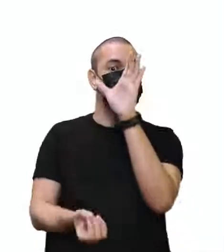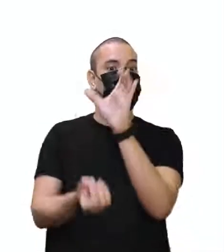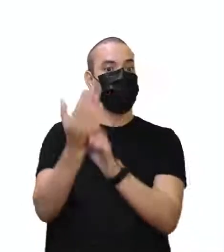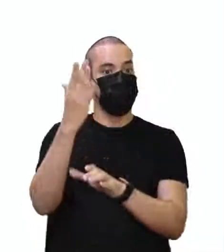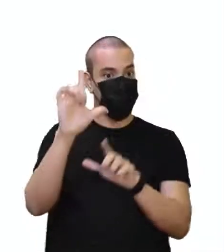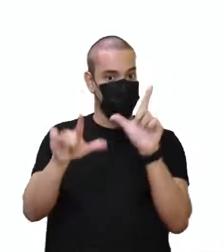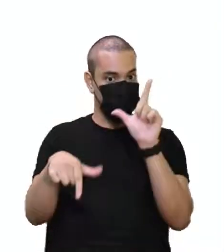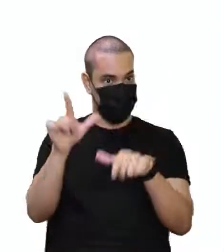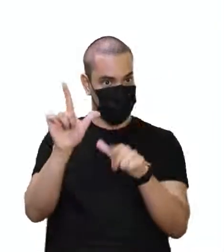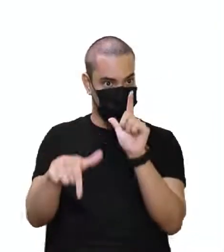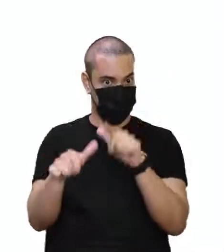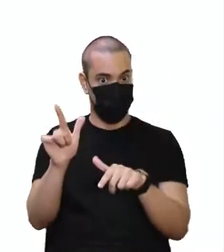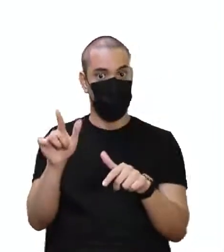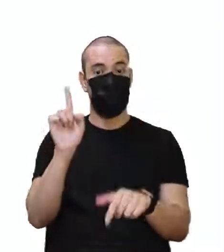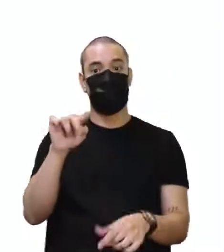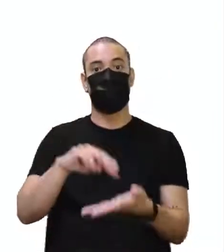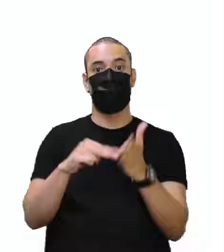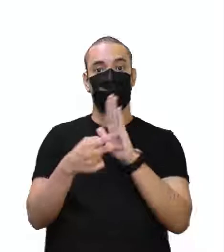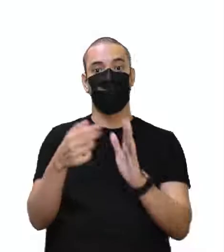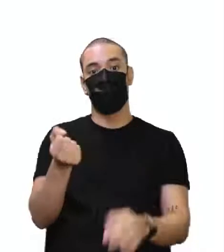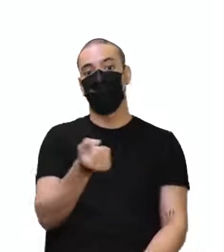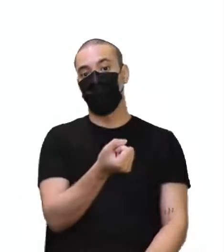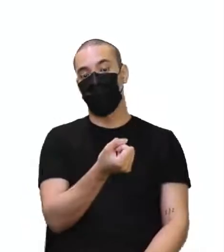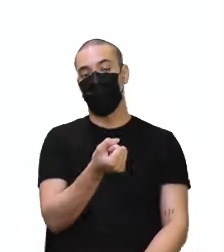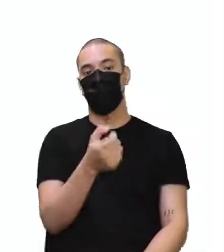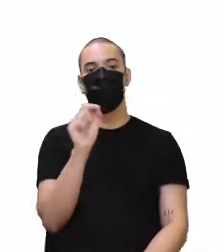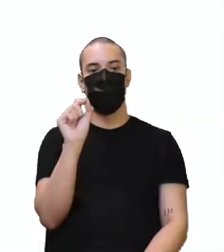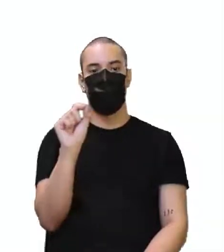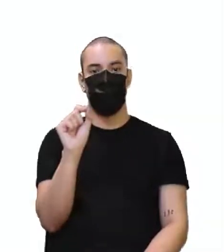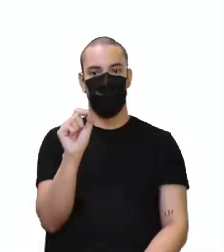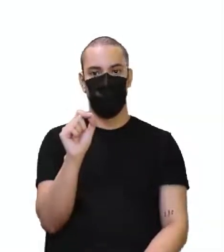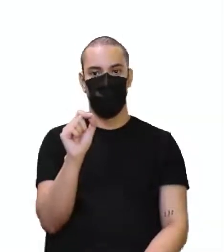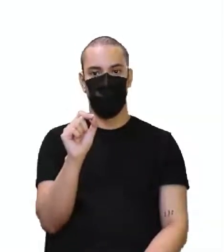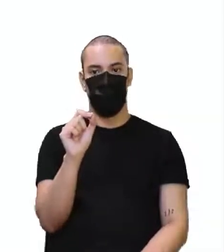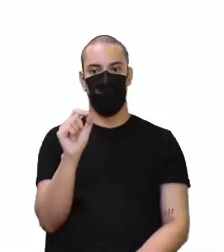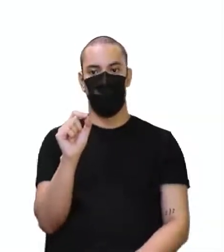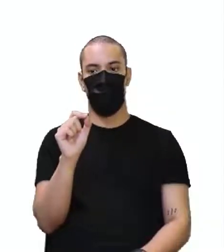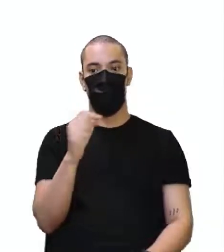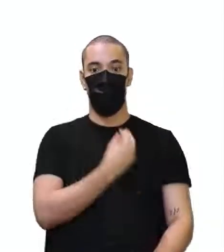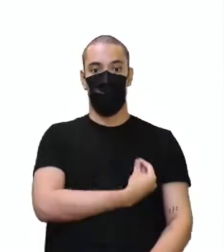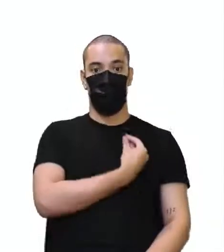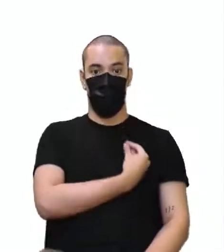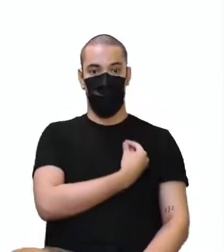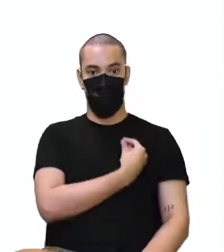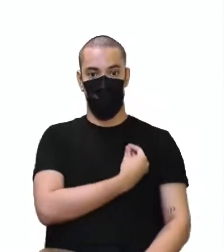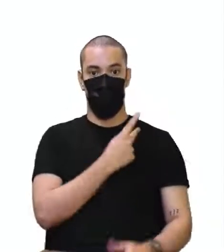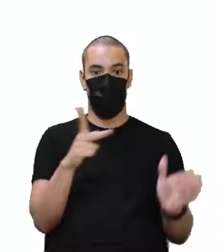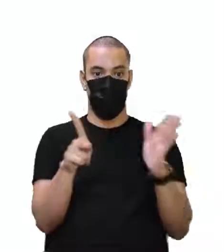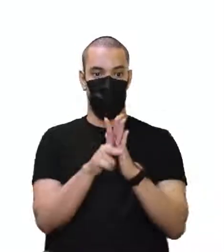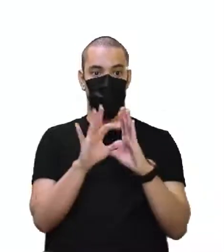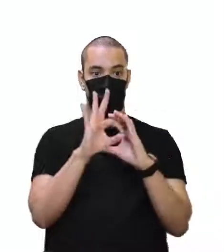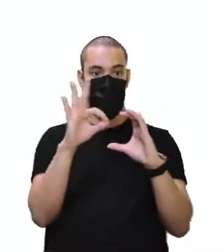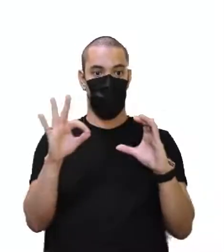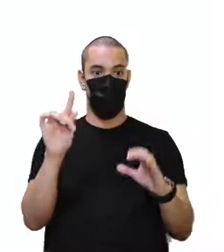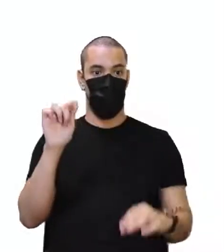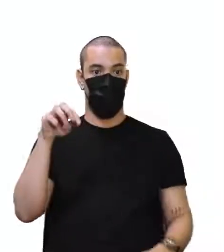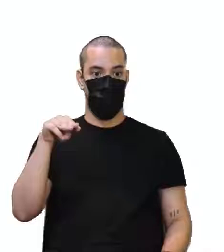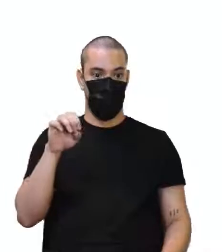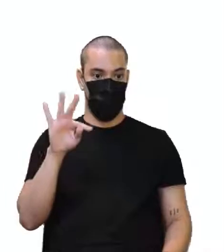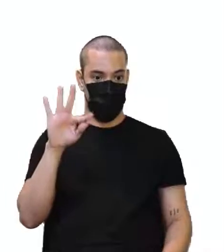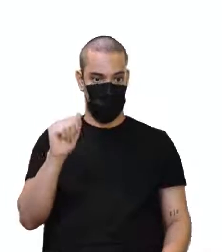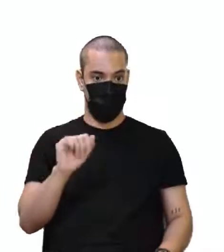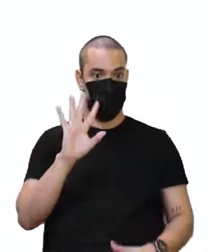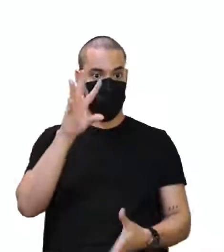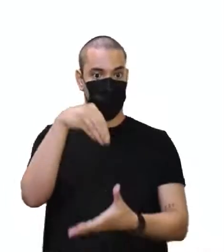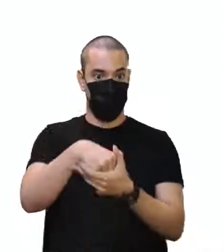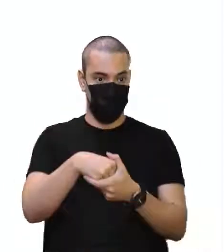pessoal? É a quantidade não, é a existência de gametas provenientes desse